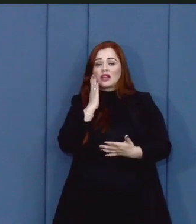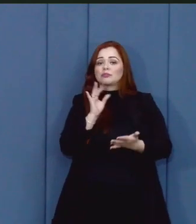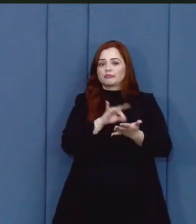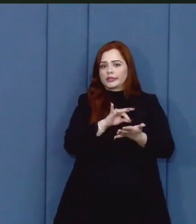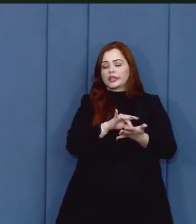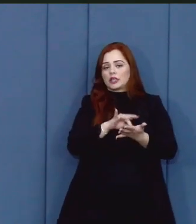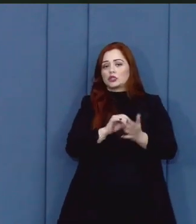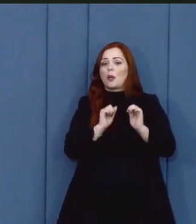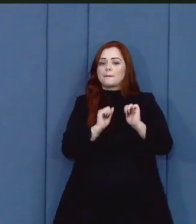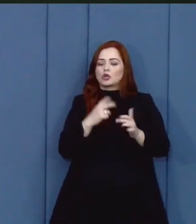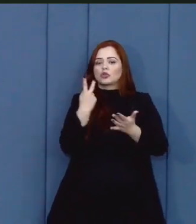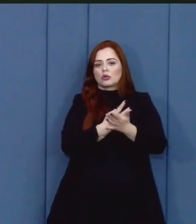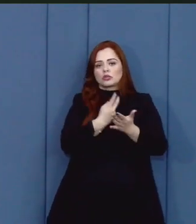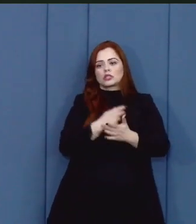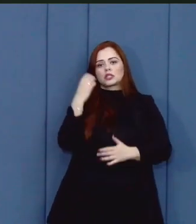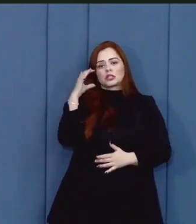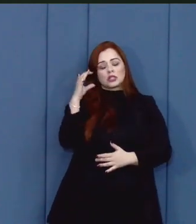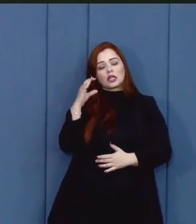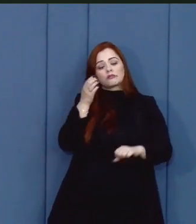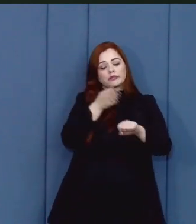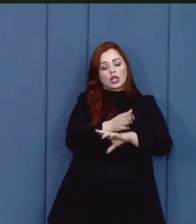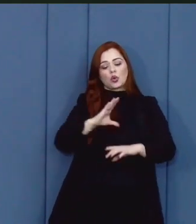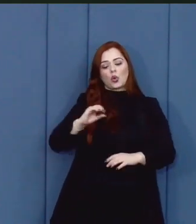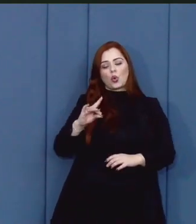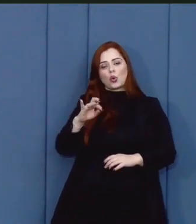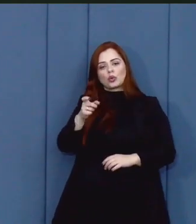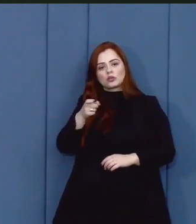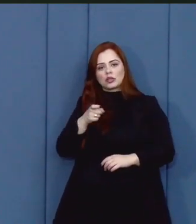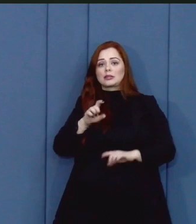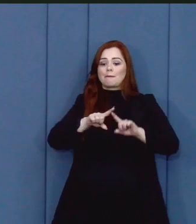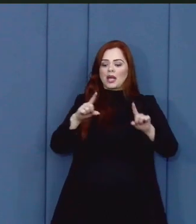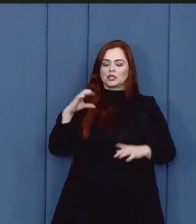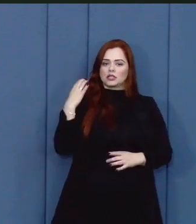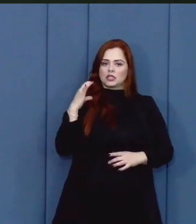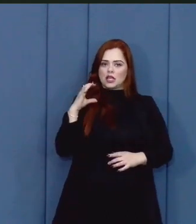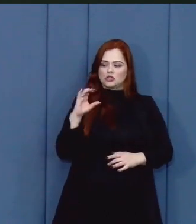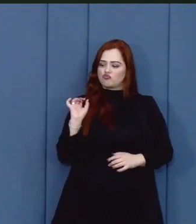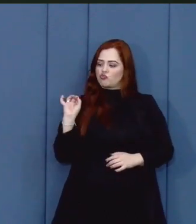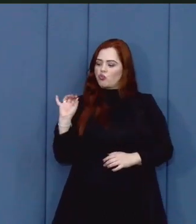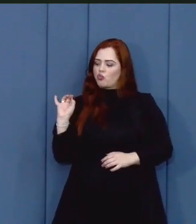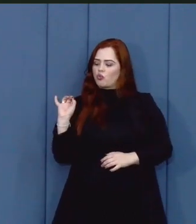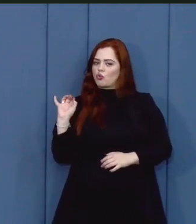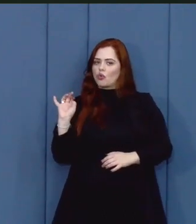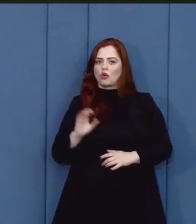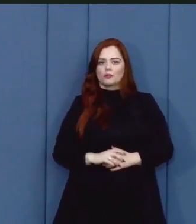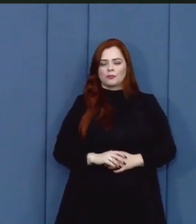realmente pode acontecer ciência dentro do Códex, mas a ciência mesmo, independente,